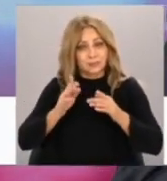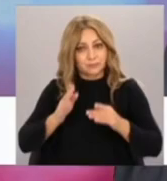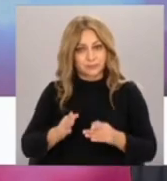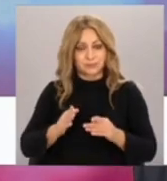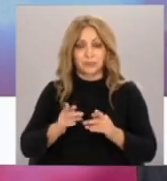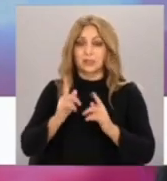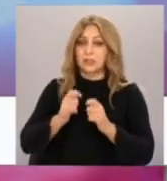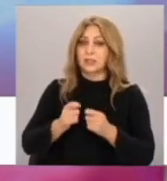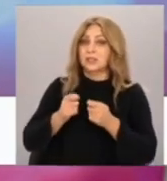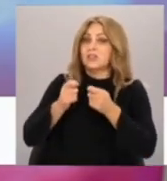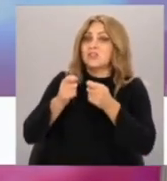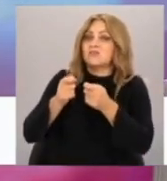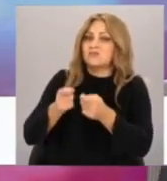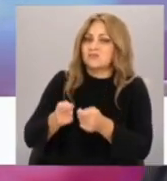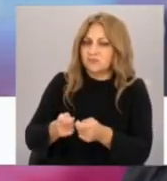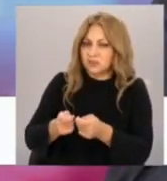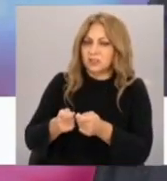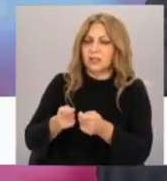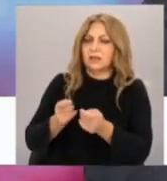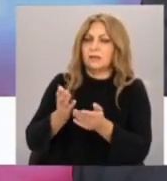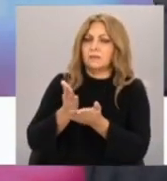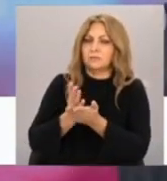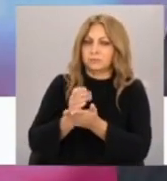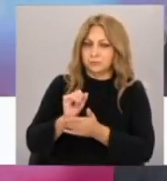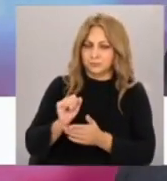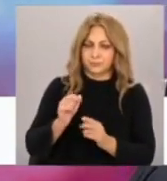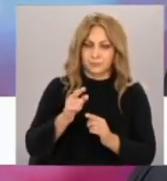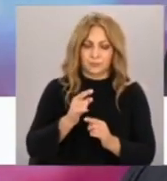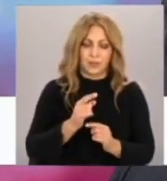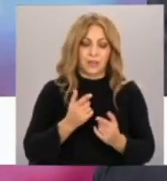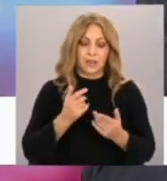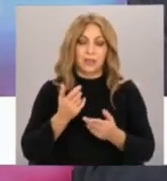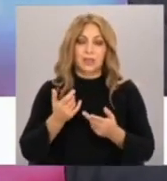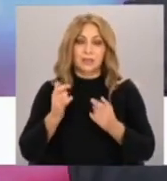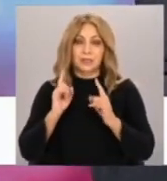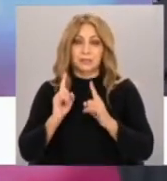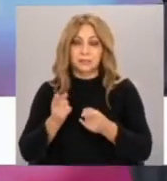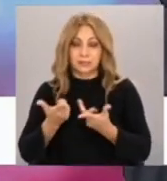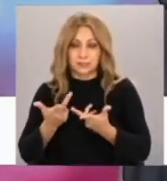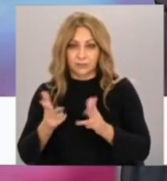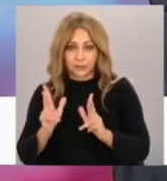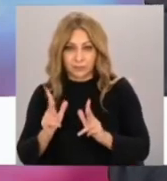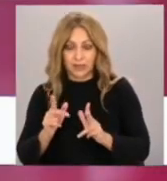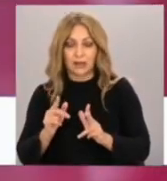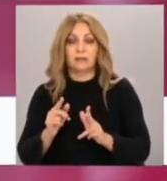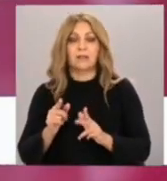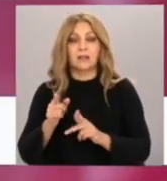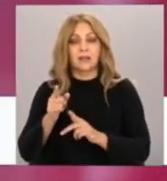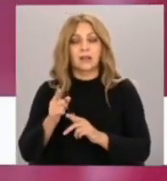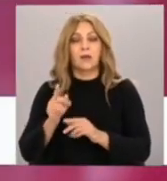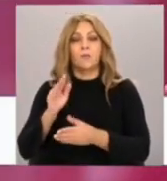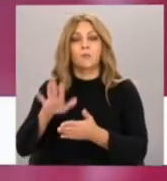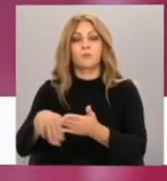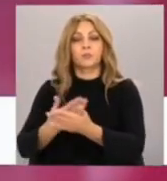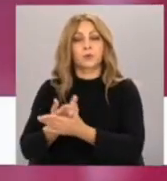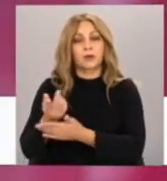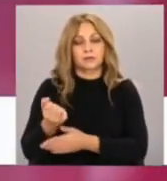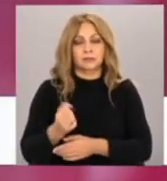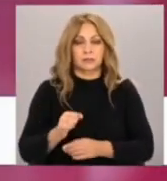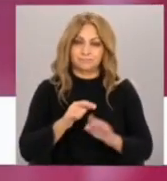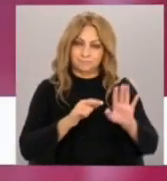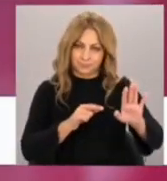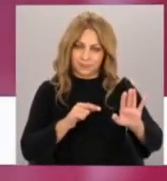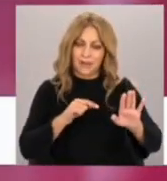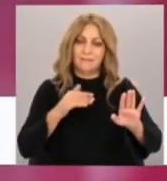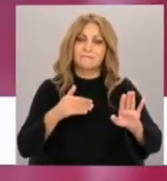iniciativa Liberal teve deixou-a cair uma proposta que basicamente dizia a que chegaram e se inscreve aí eu proponho Parabéns aqui Temos esta questão não é